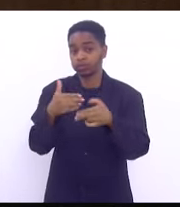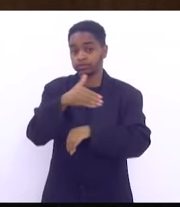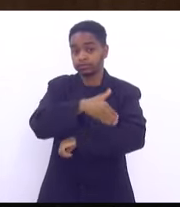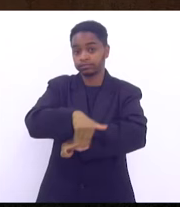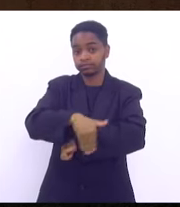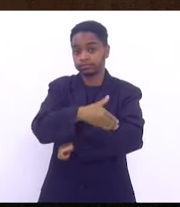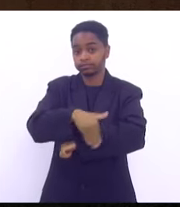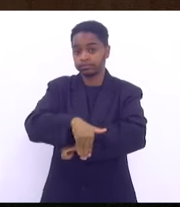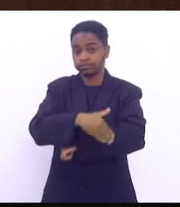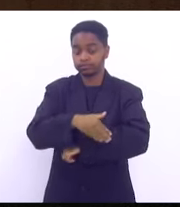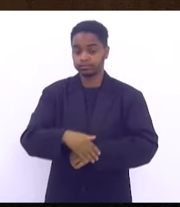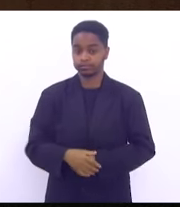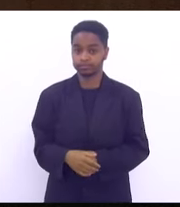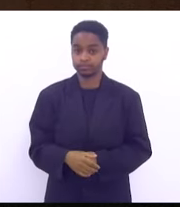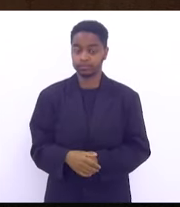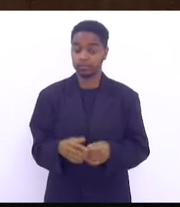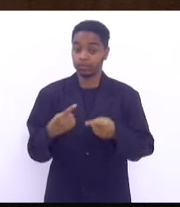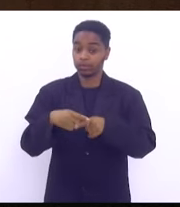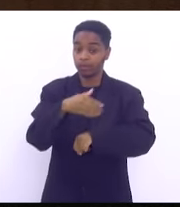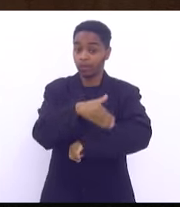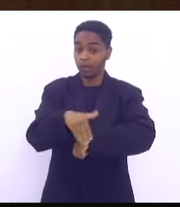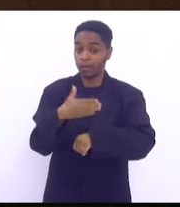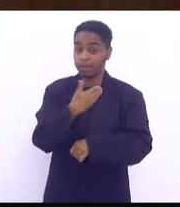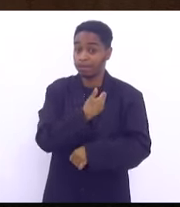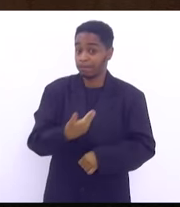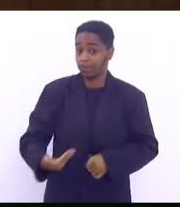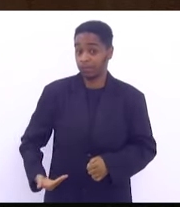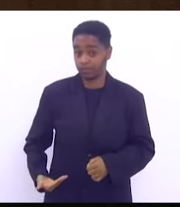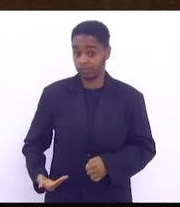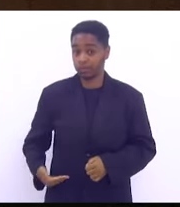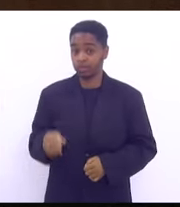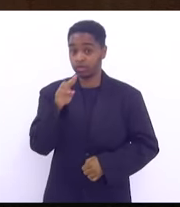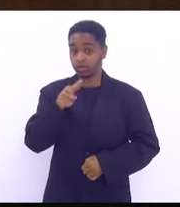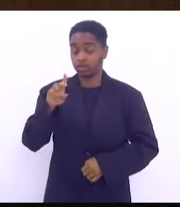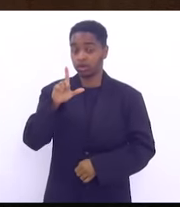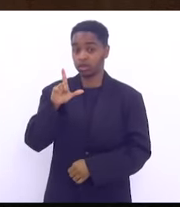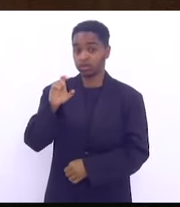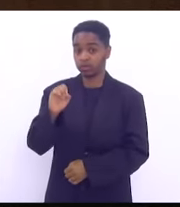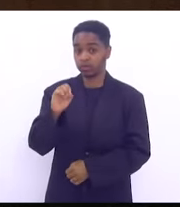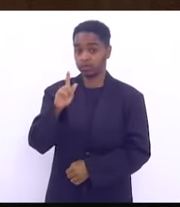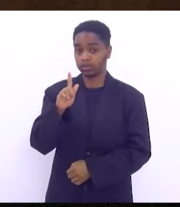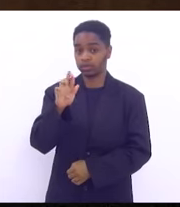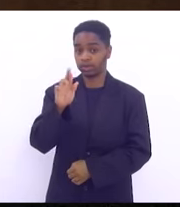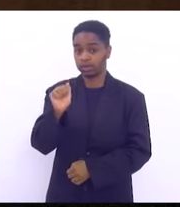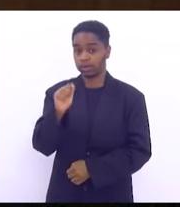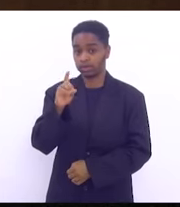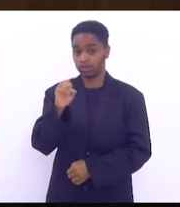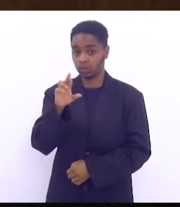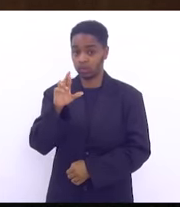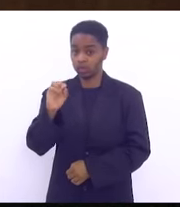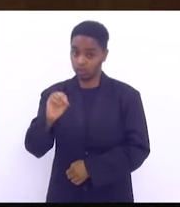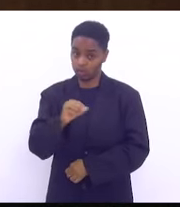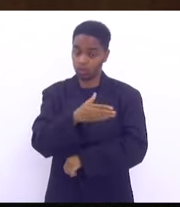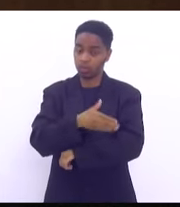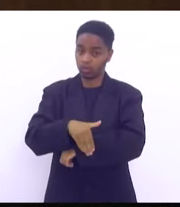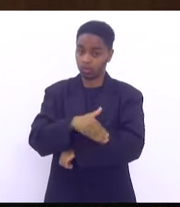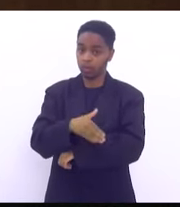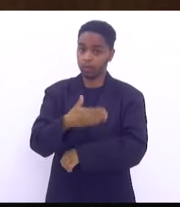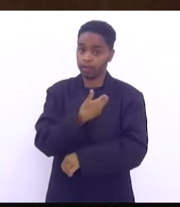em logradouro público. O nome é logradouro público. Daí, Vossa Excelência ter